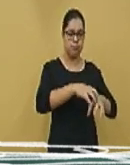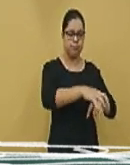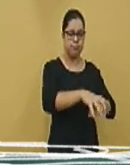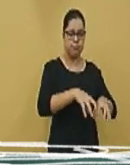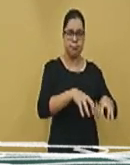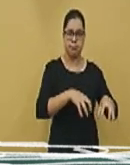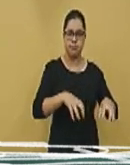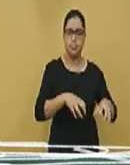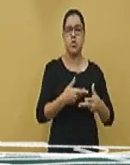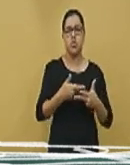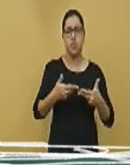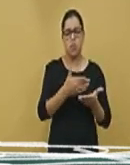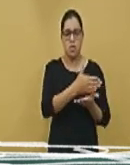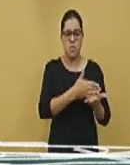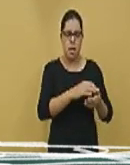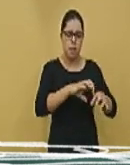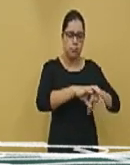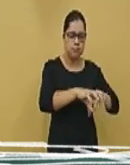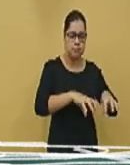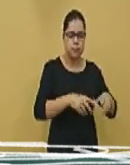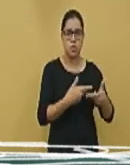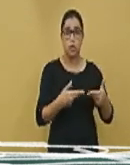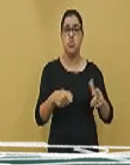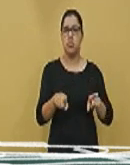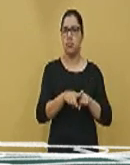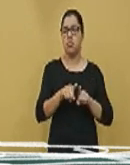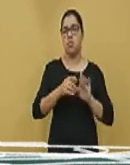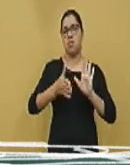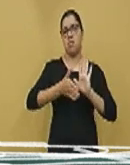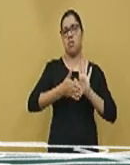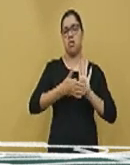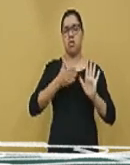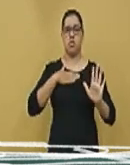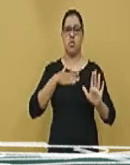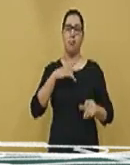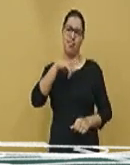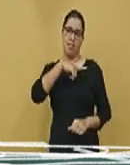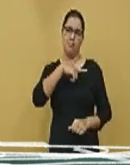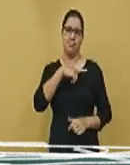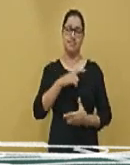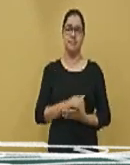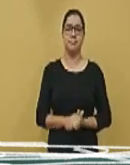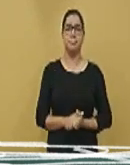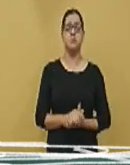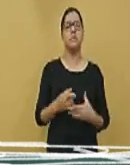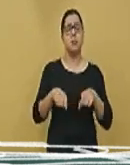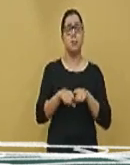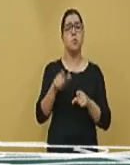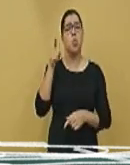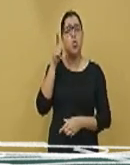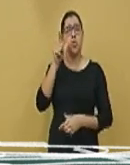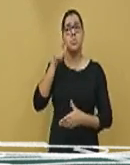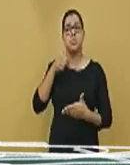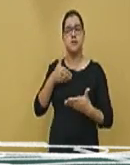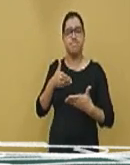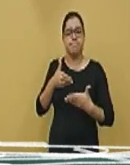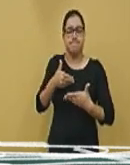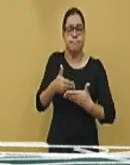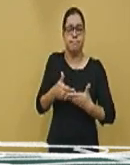também consta nas nossas propostas, para que a gente consiga chegar mais próximo de cada um de